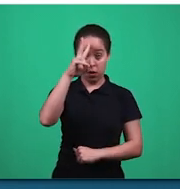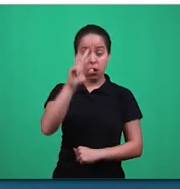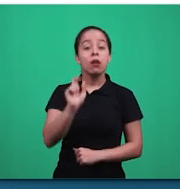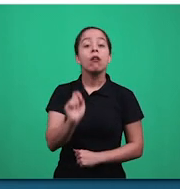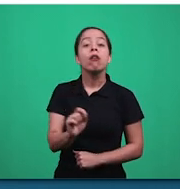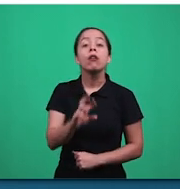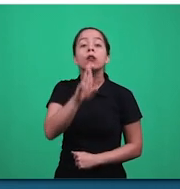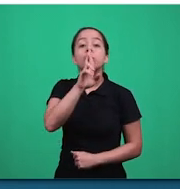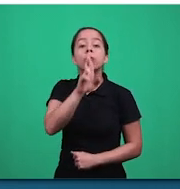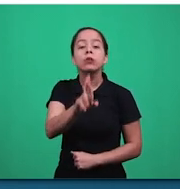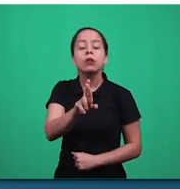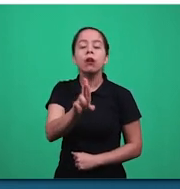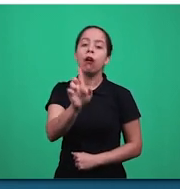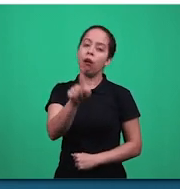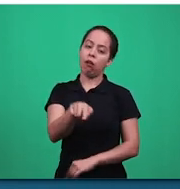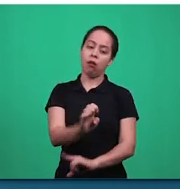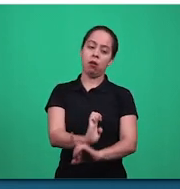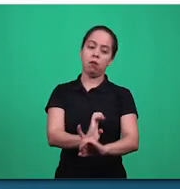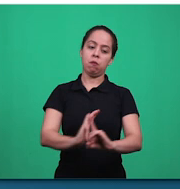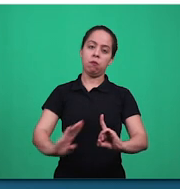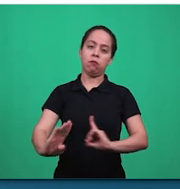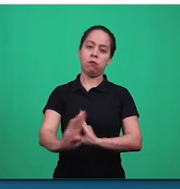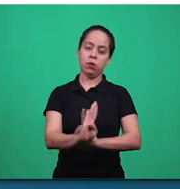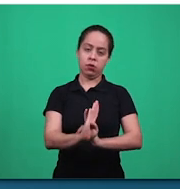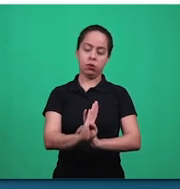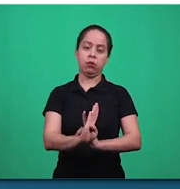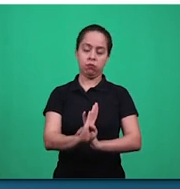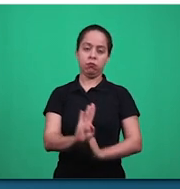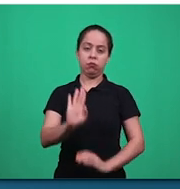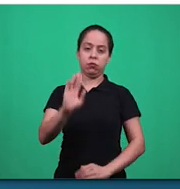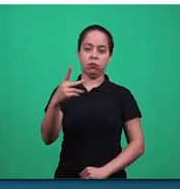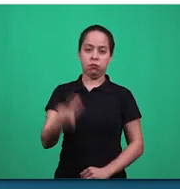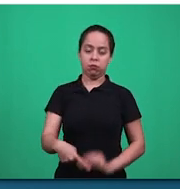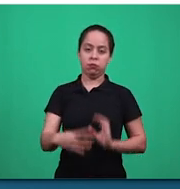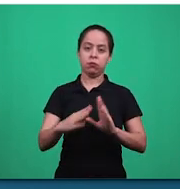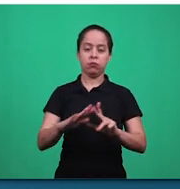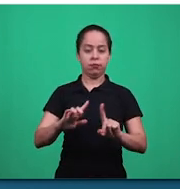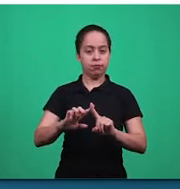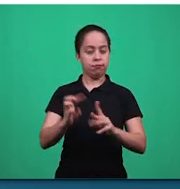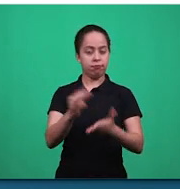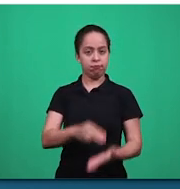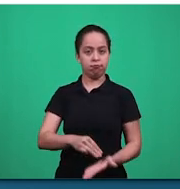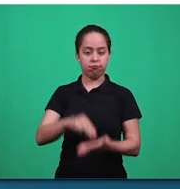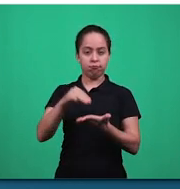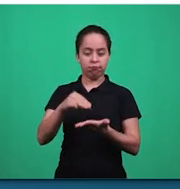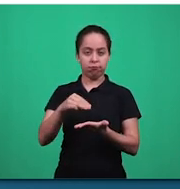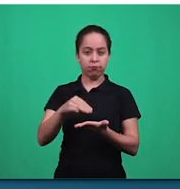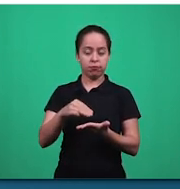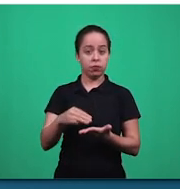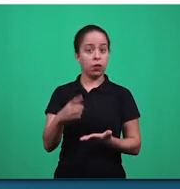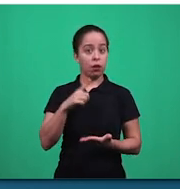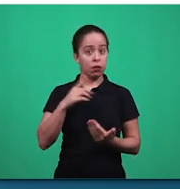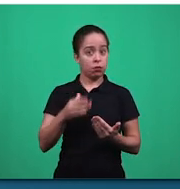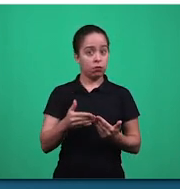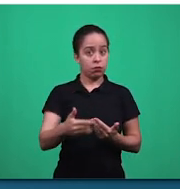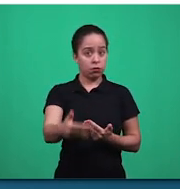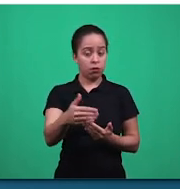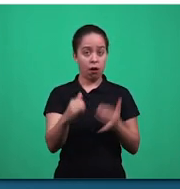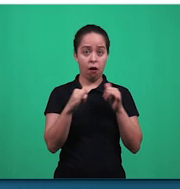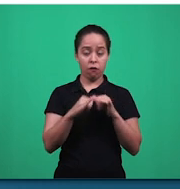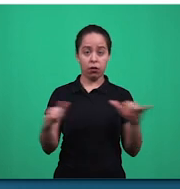será respondida na Escola Bíblica Dominical da Igreja Cristã Maranata, que